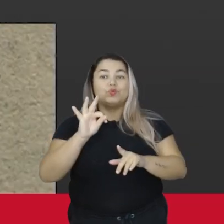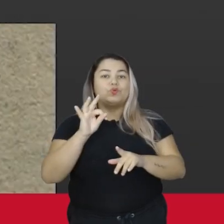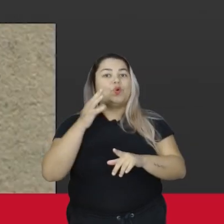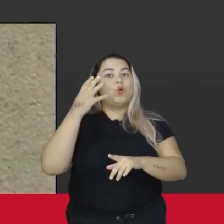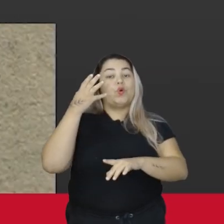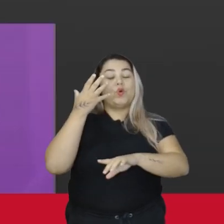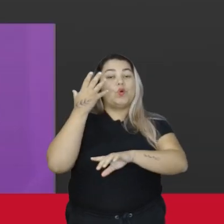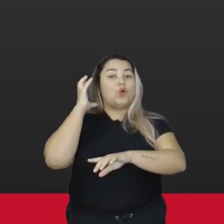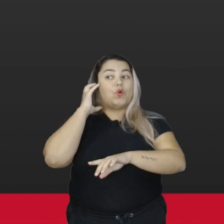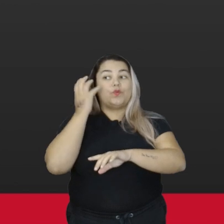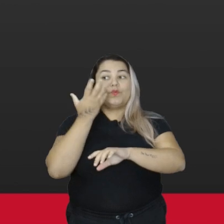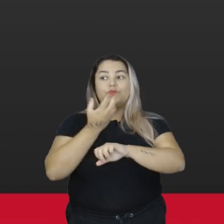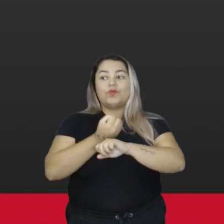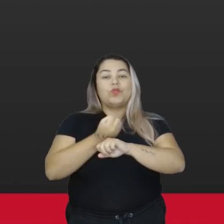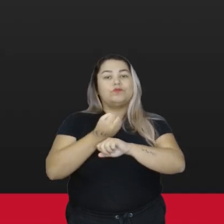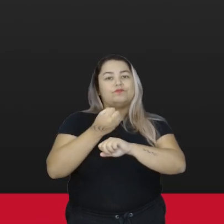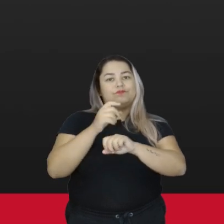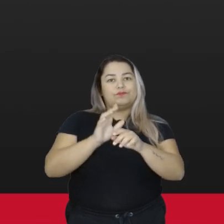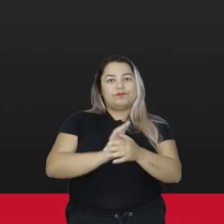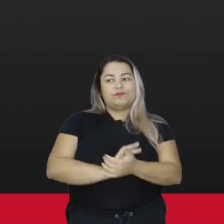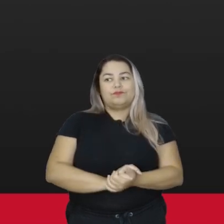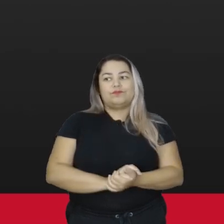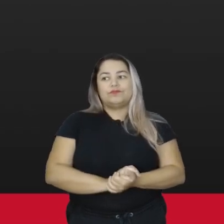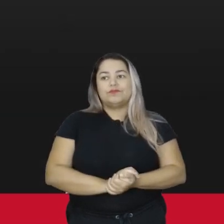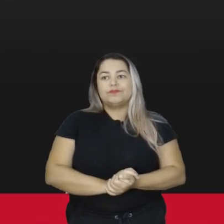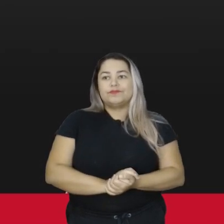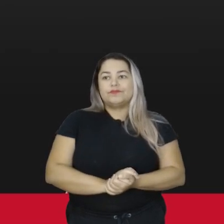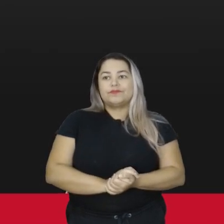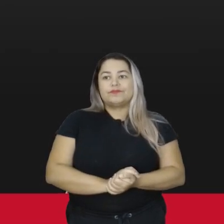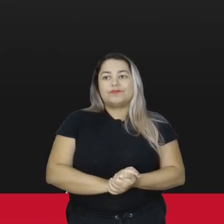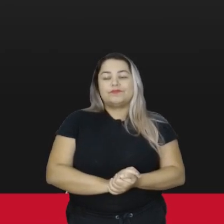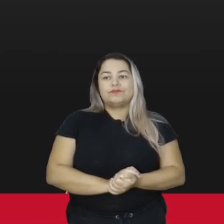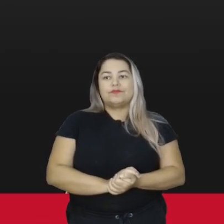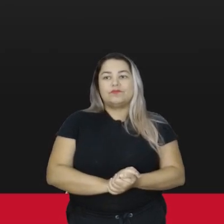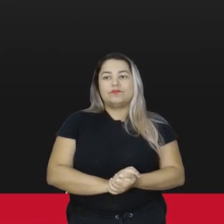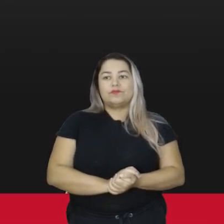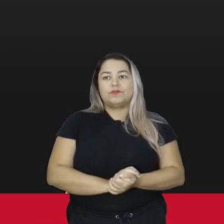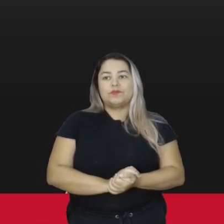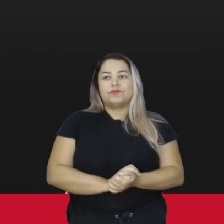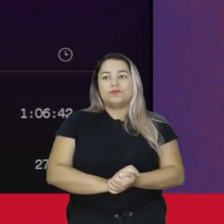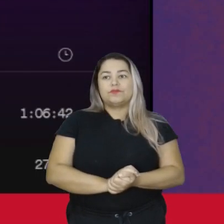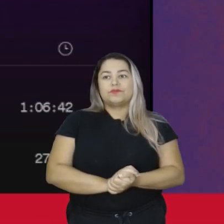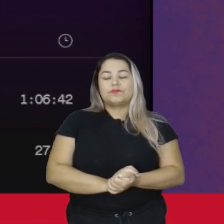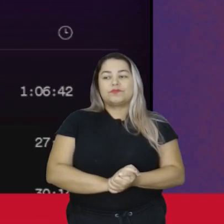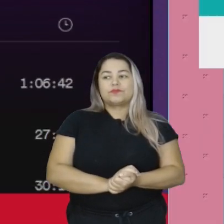ou em formato de podcast no Spotify.